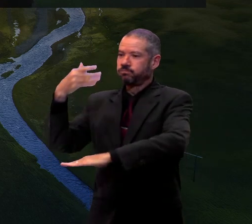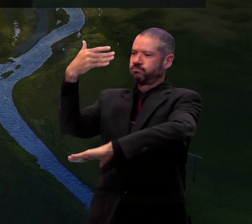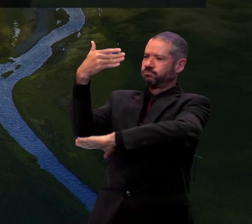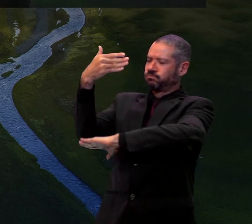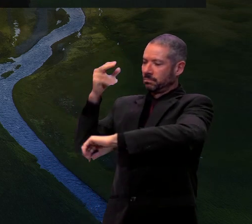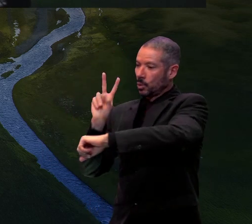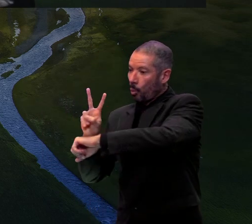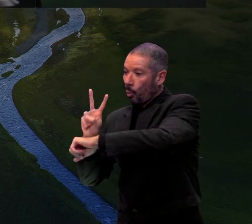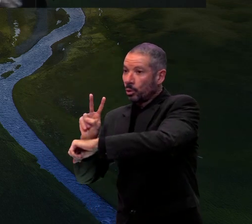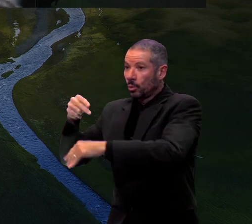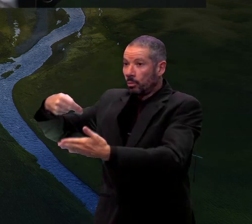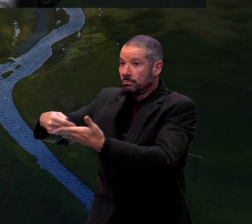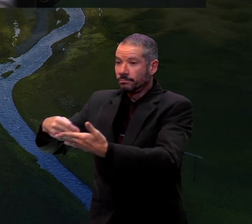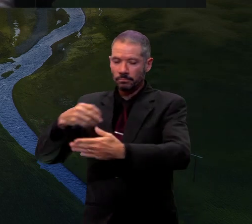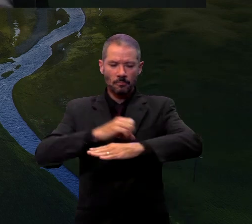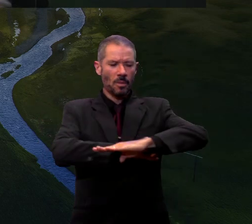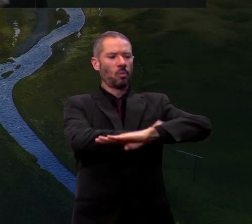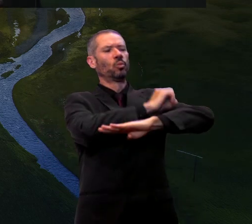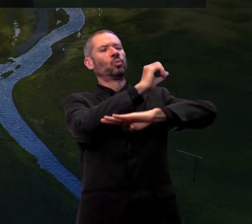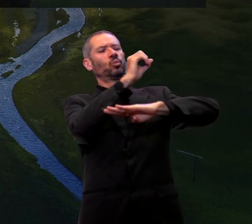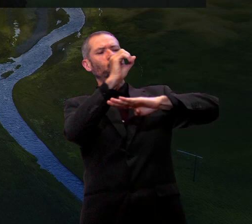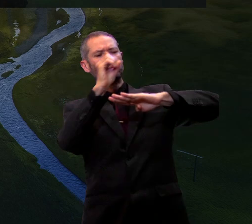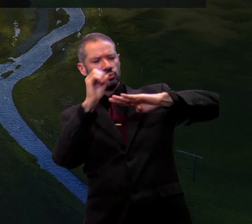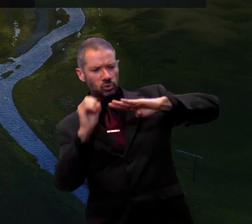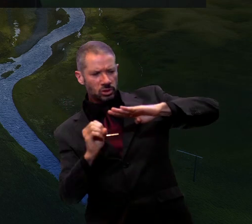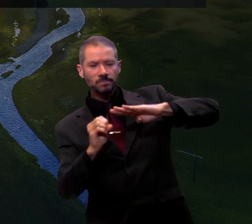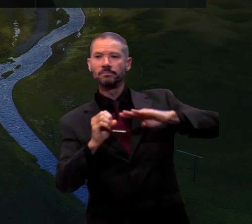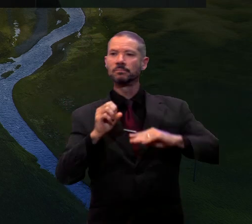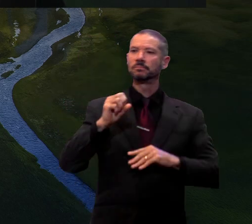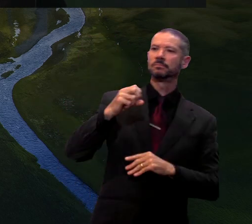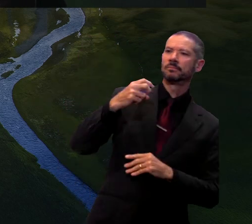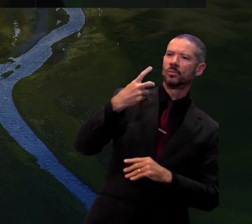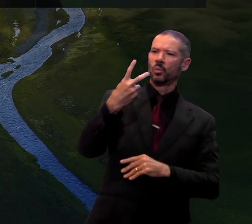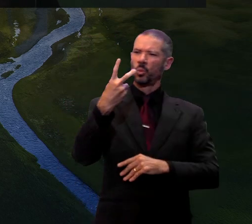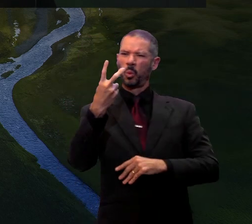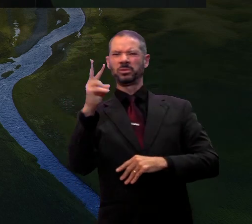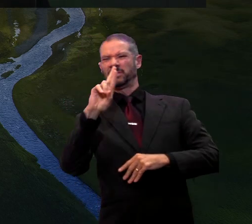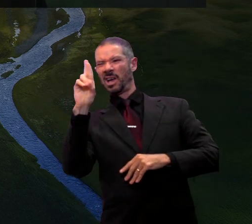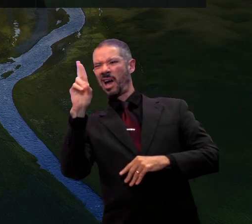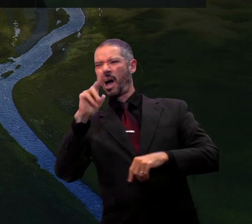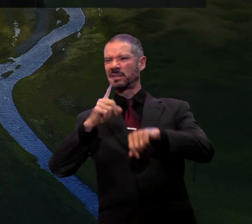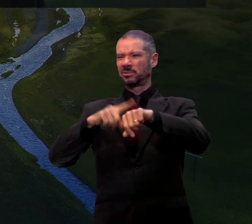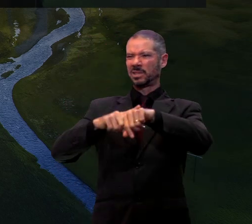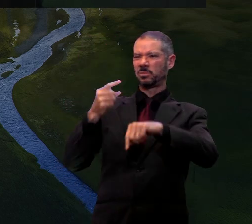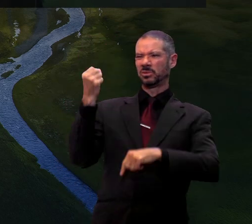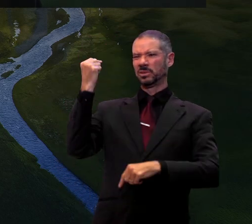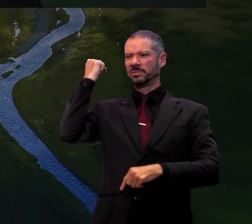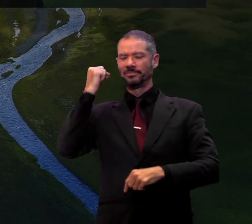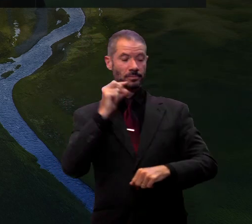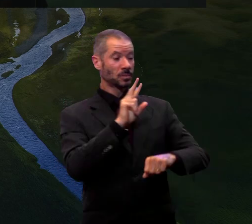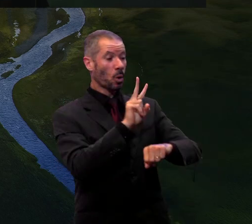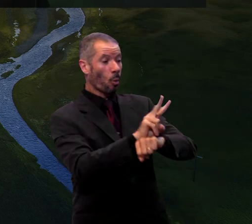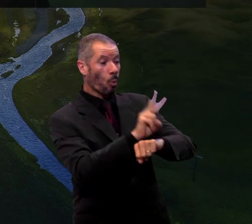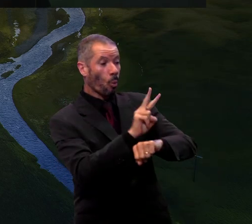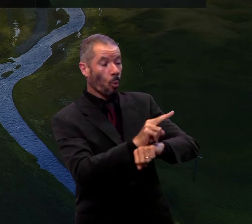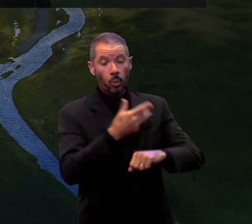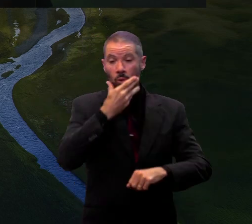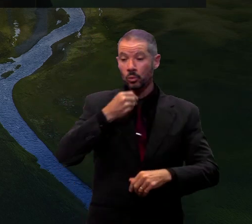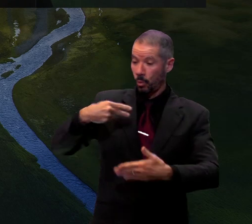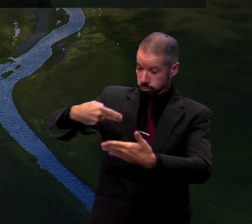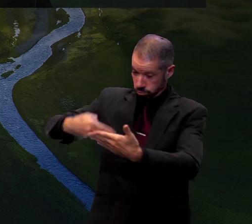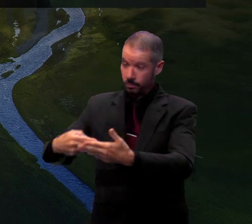dele. No dia seguinte, deu 2 denários ao hospedeiro e disse-lhe: cuide dele.